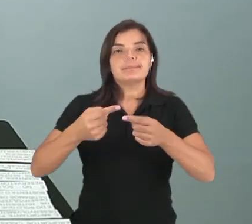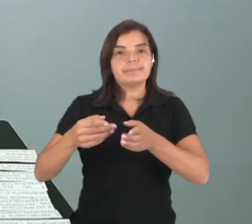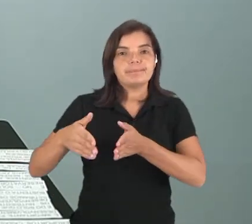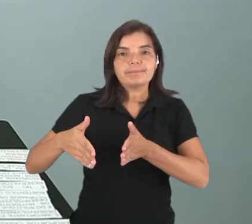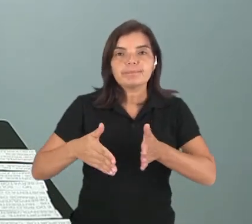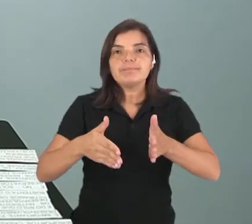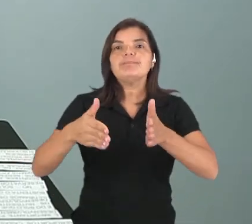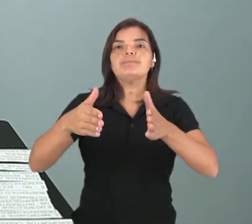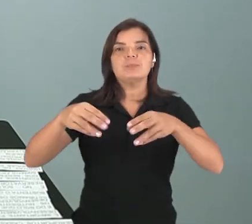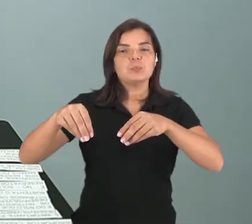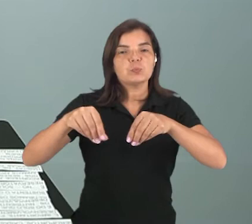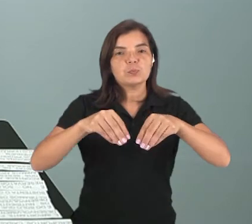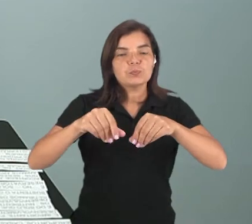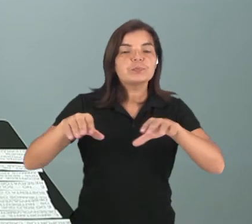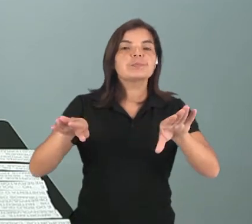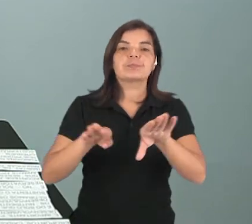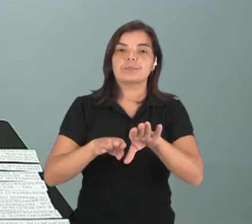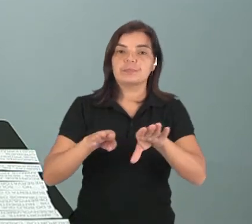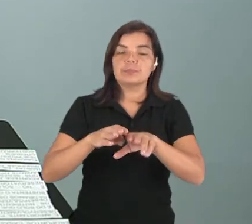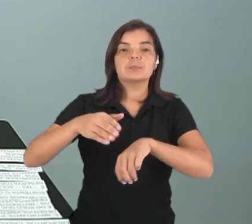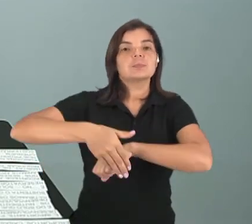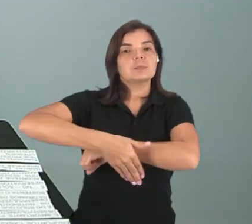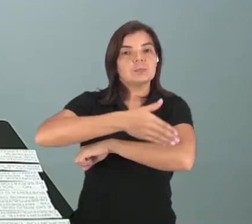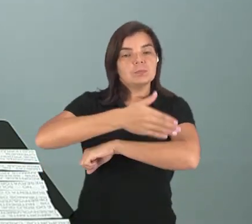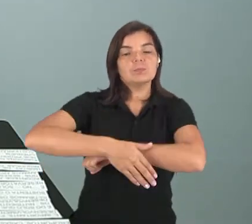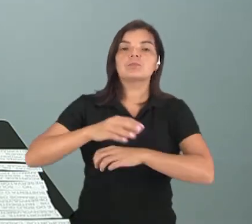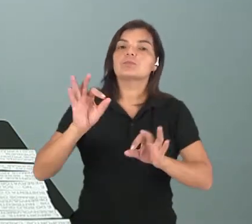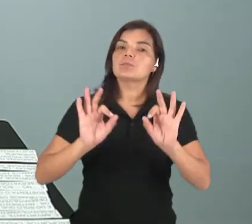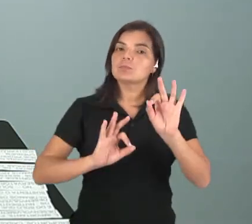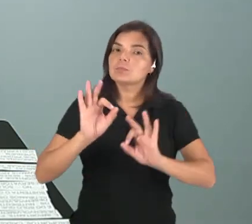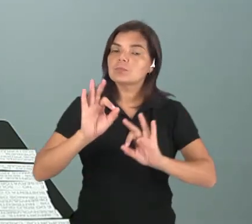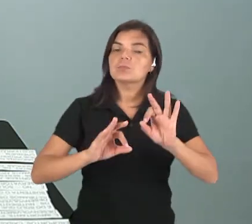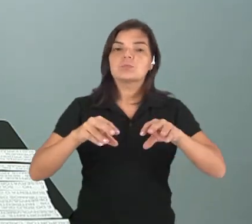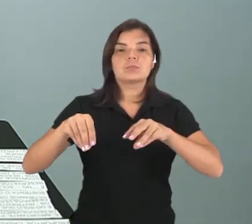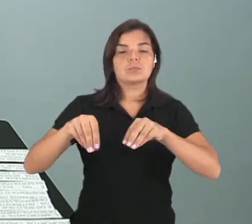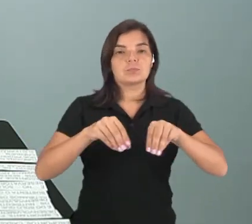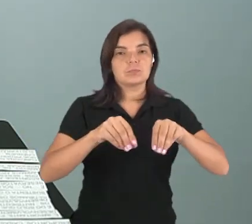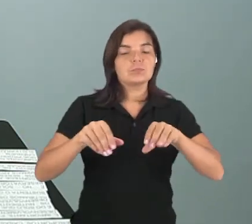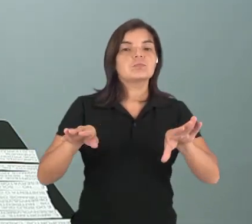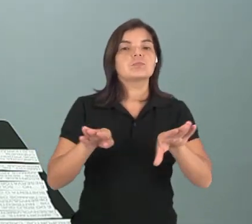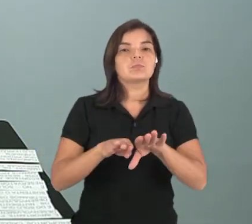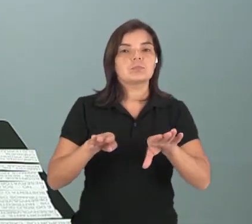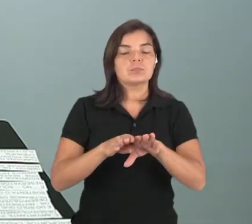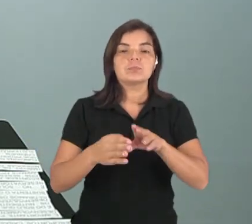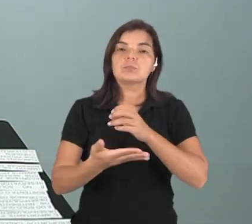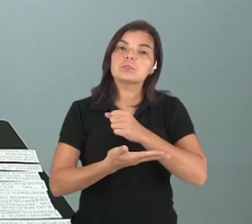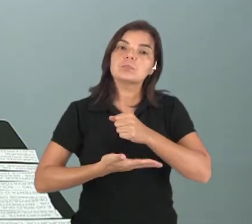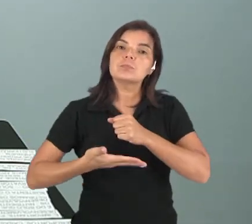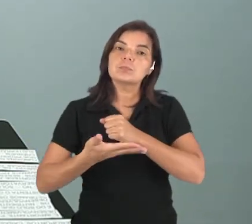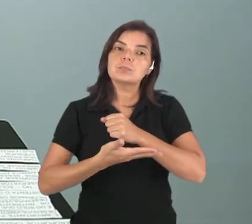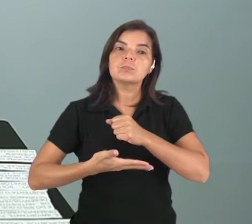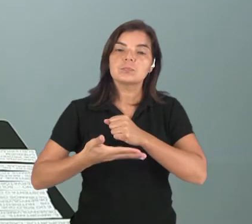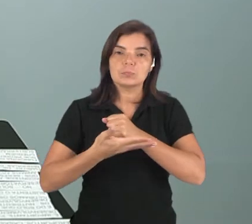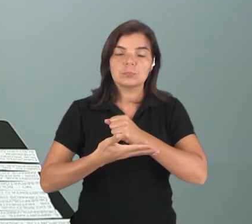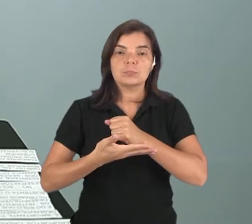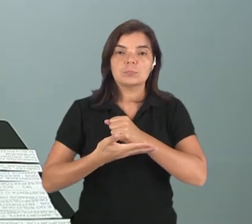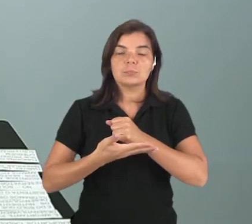ruas, né? As ruas também são feitas a partir do solo, né? Então, o solo é a base